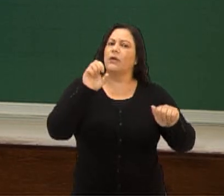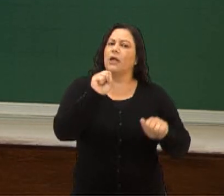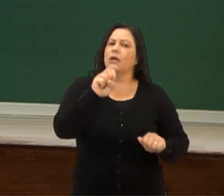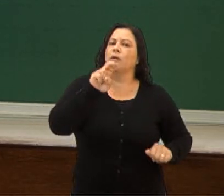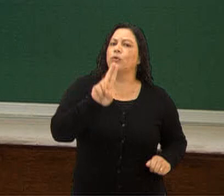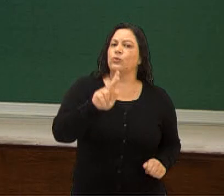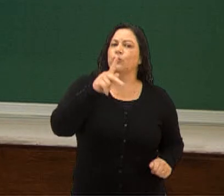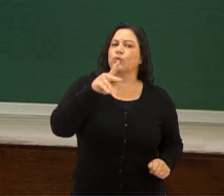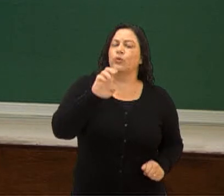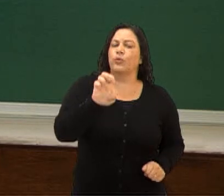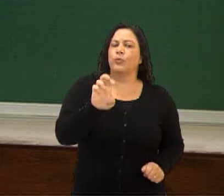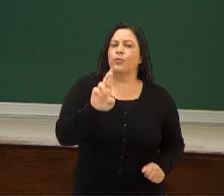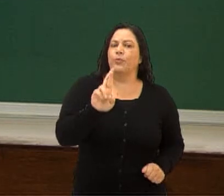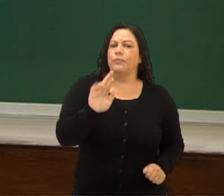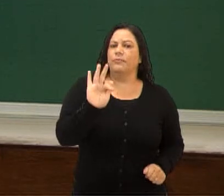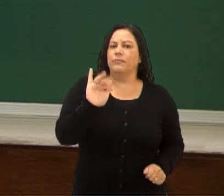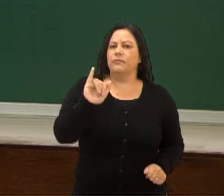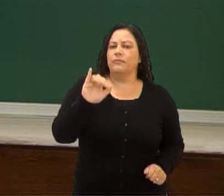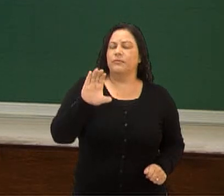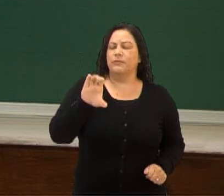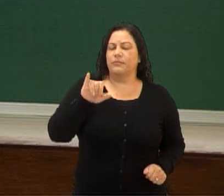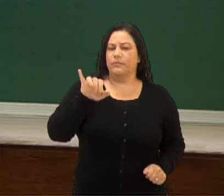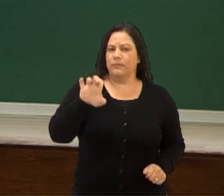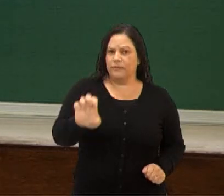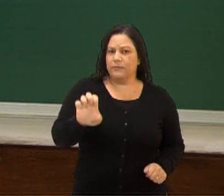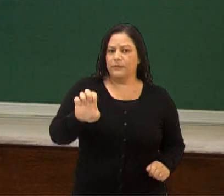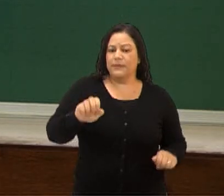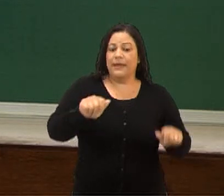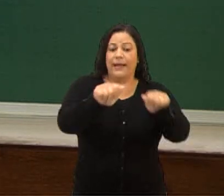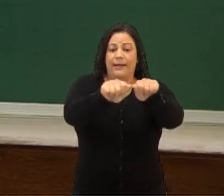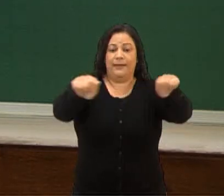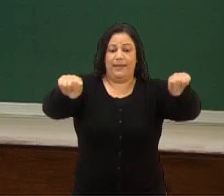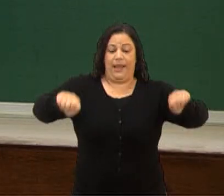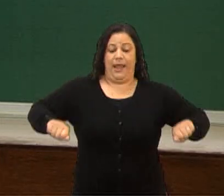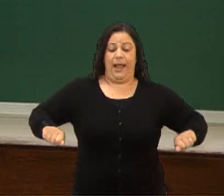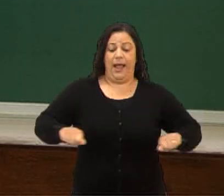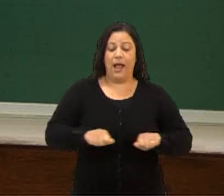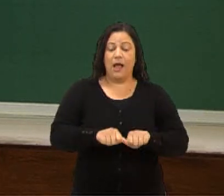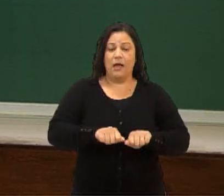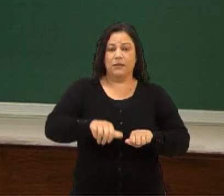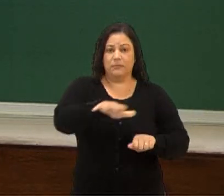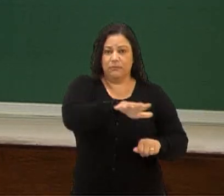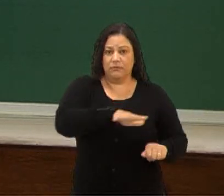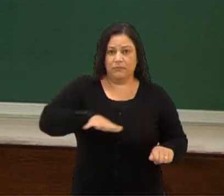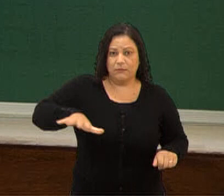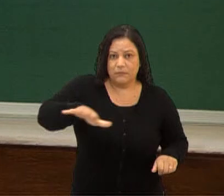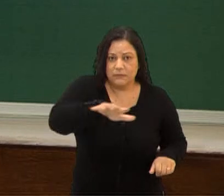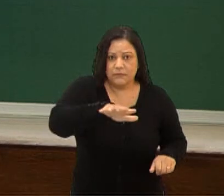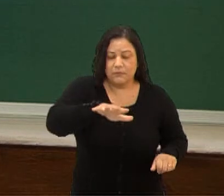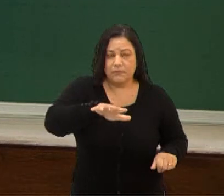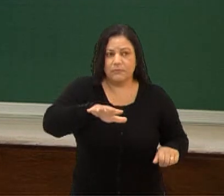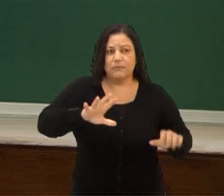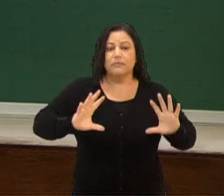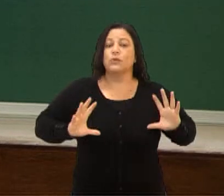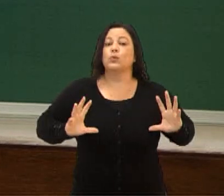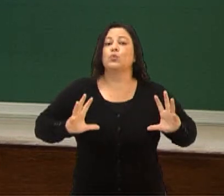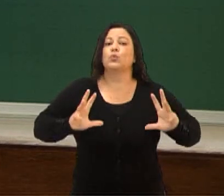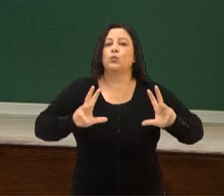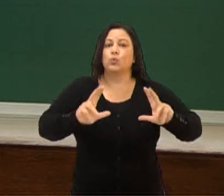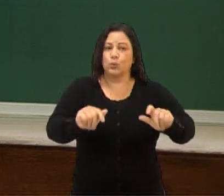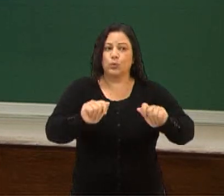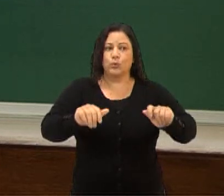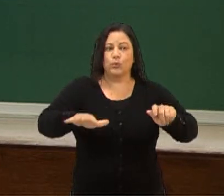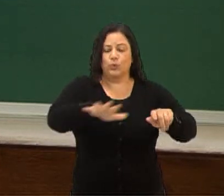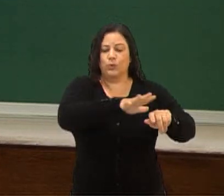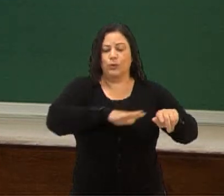ela é formada por faces. Quando eu falo da área, eu estou falando da área que ela ocupa. Superfície total, ela é formada pelas